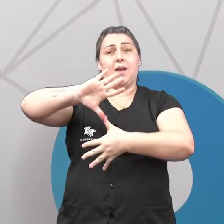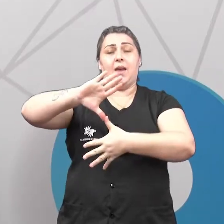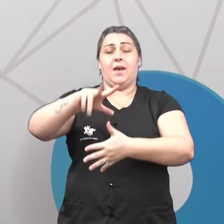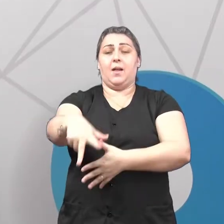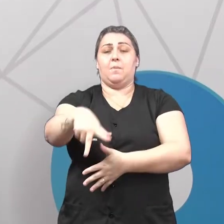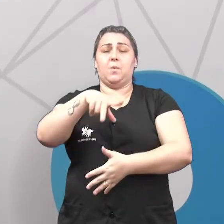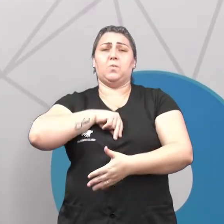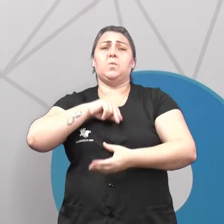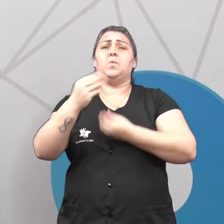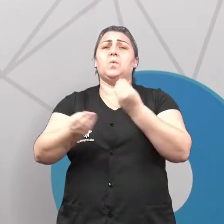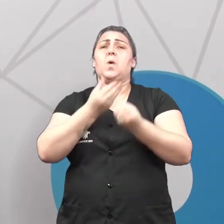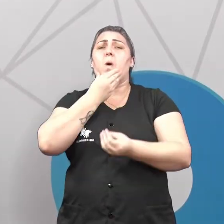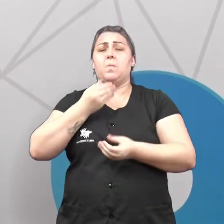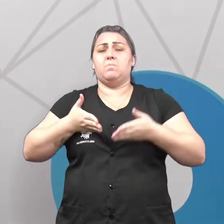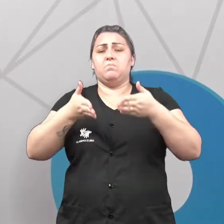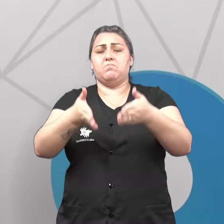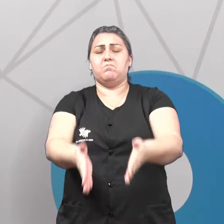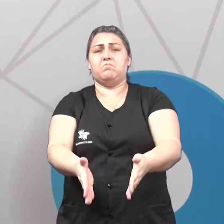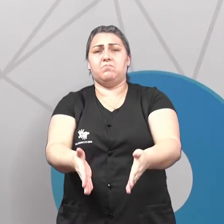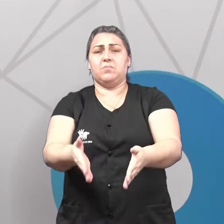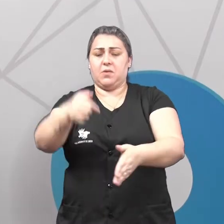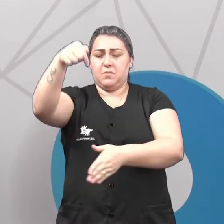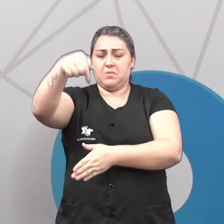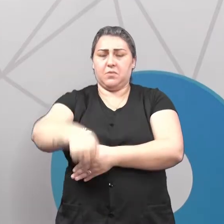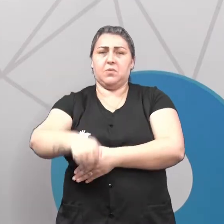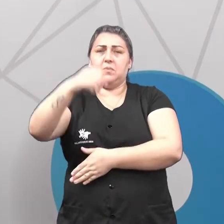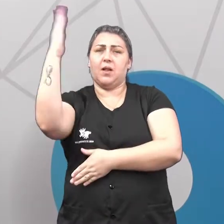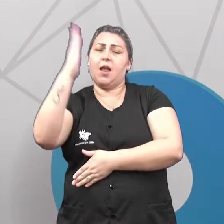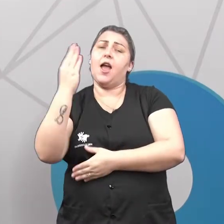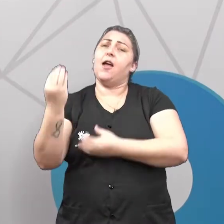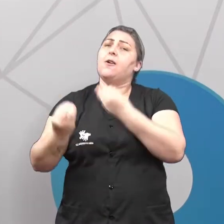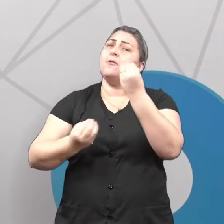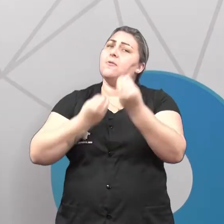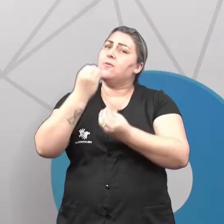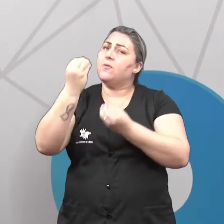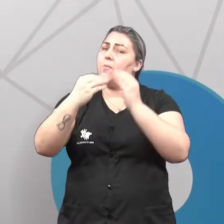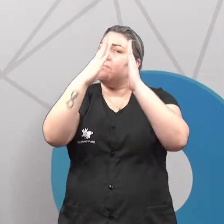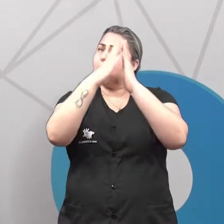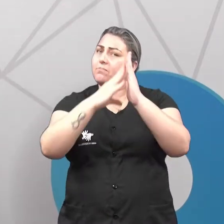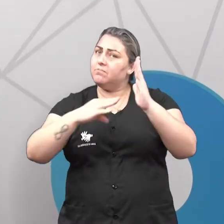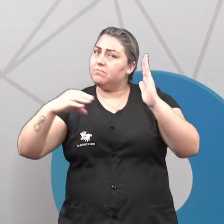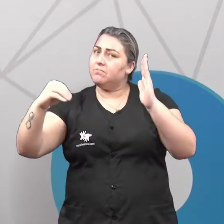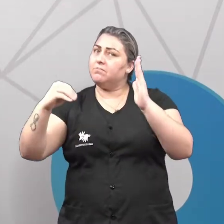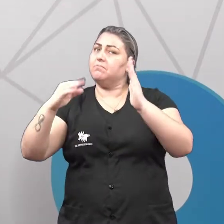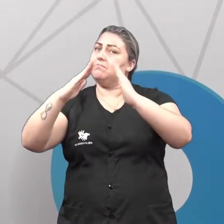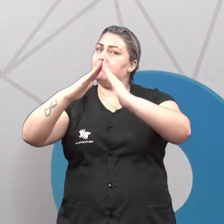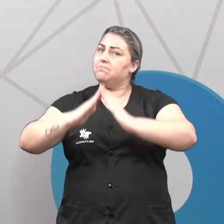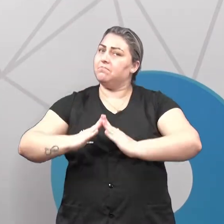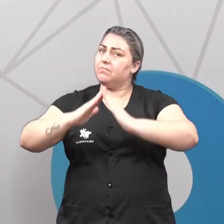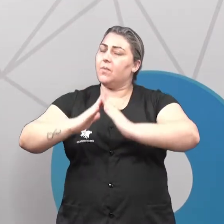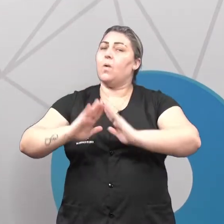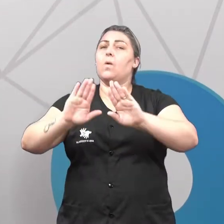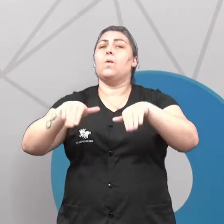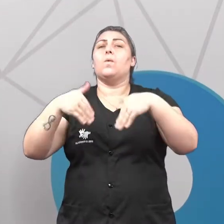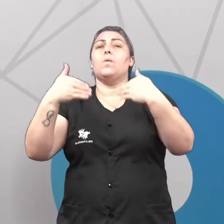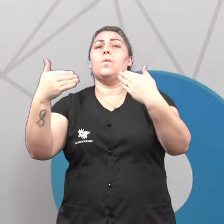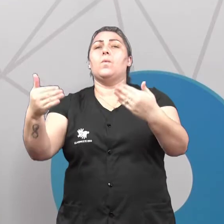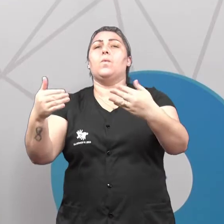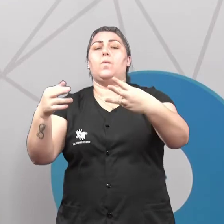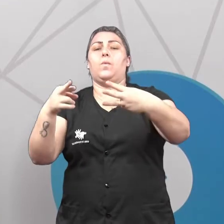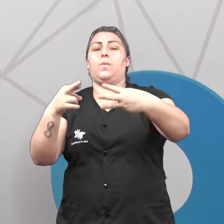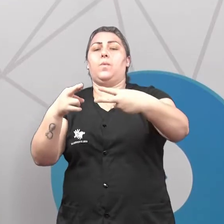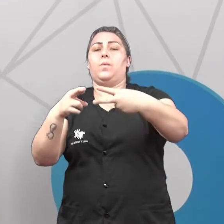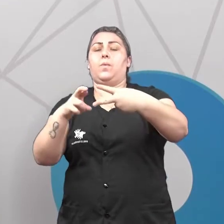que os portugueses, chegaram aqui no Brasil e como que se dá esse modelo de colonização? Quais foram os